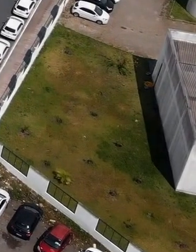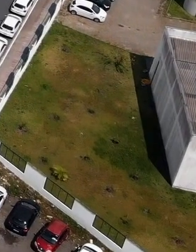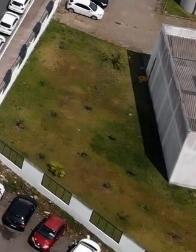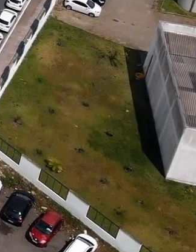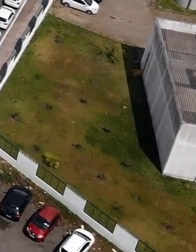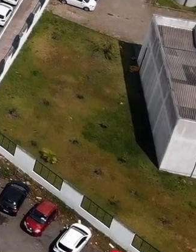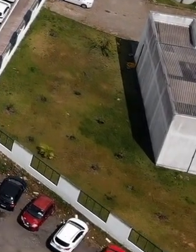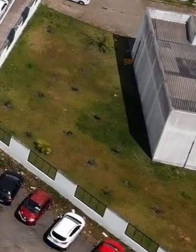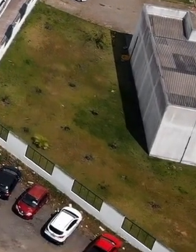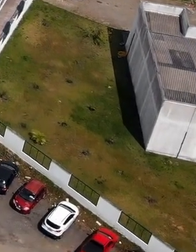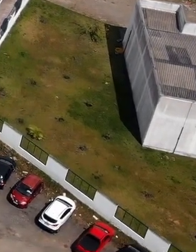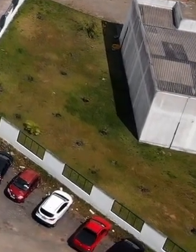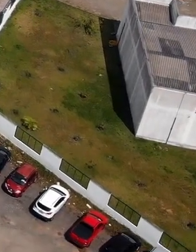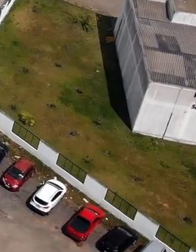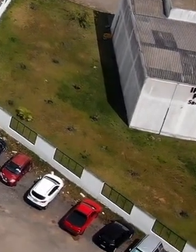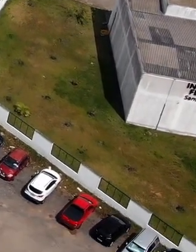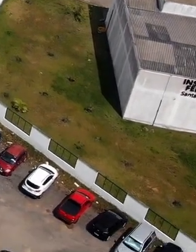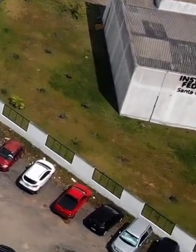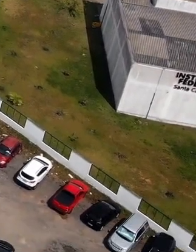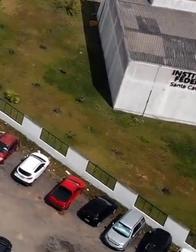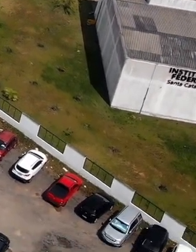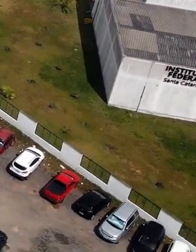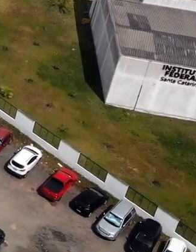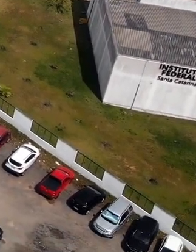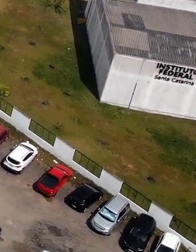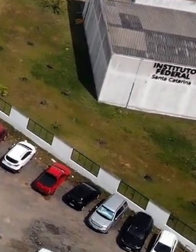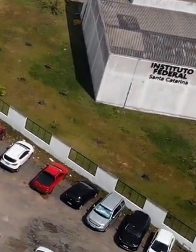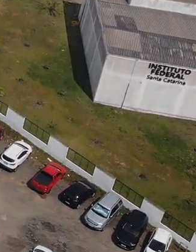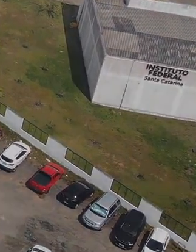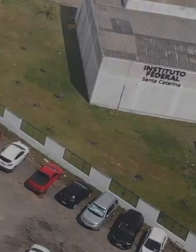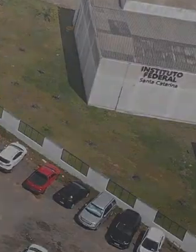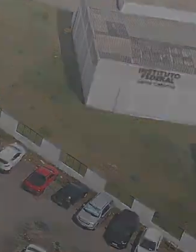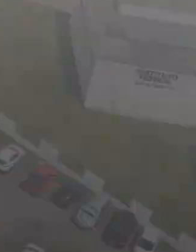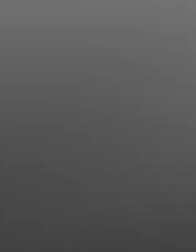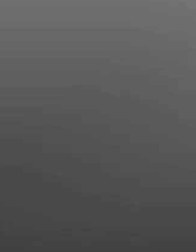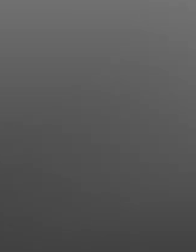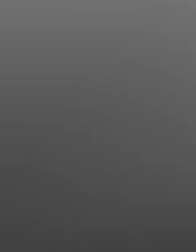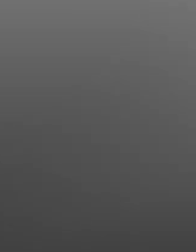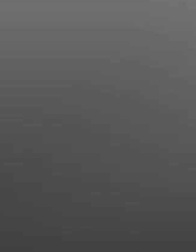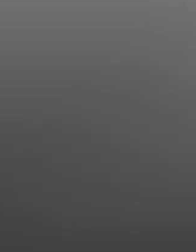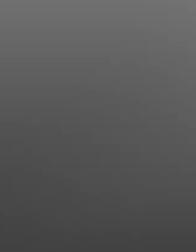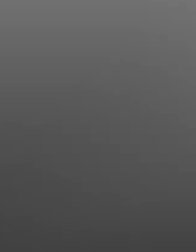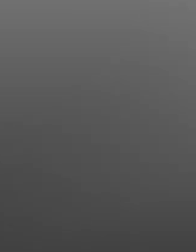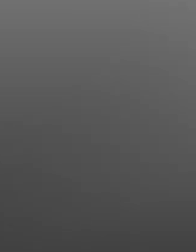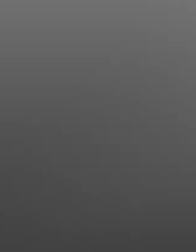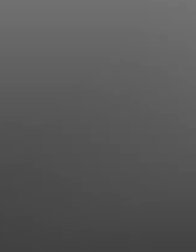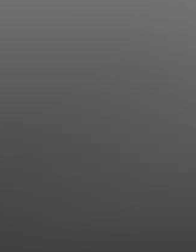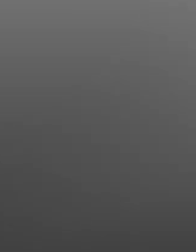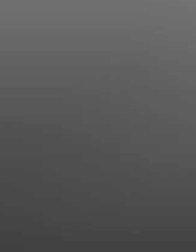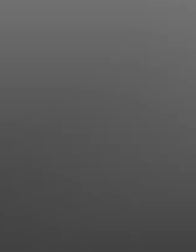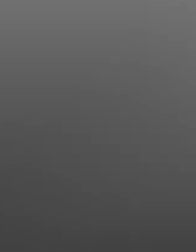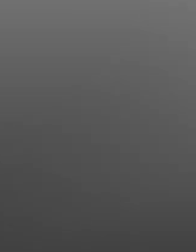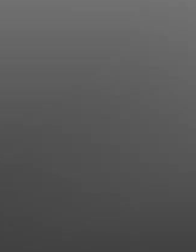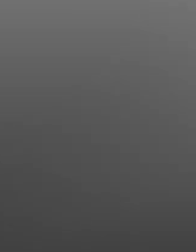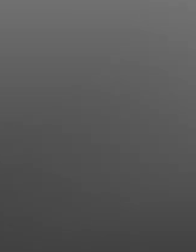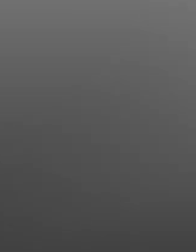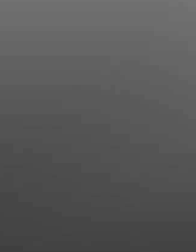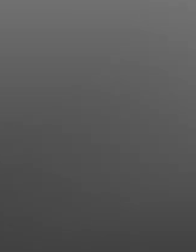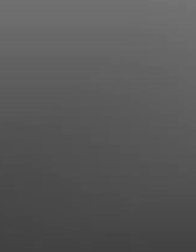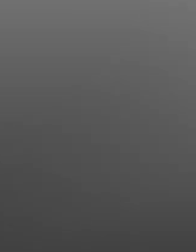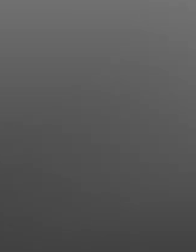acompanhe todo o conteúdo do poder legislativo nas redes sociais @camara